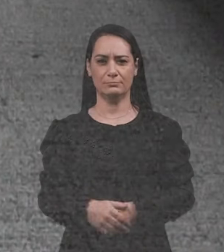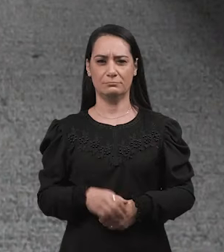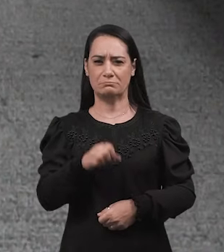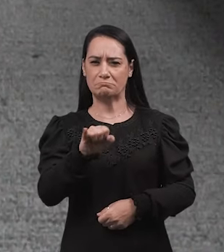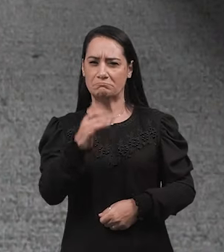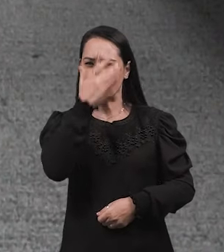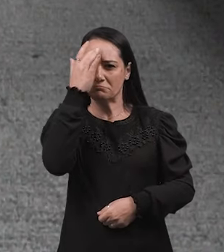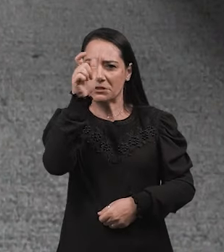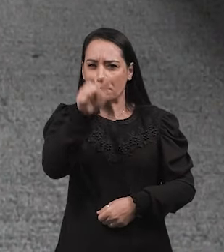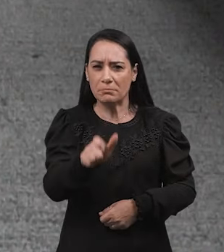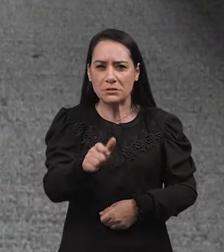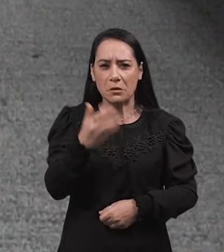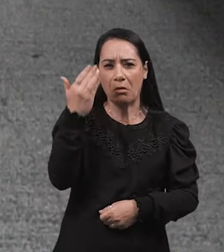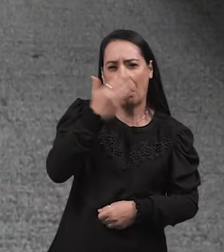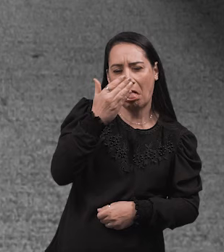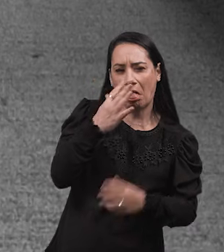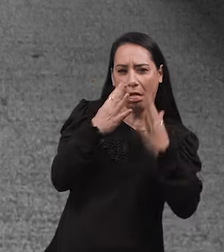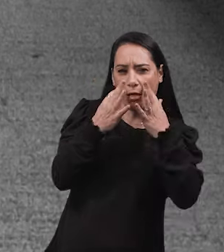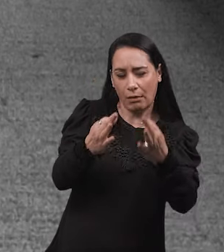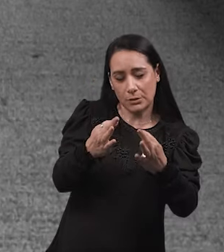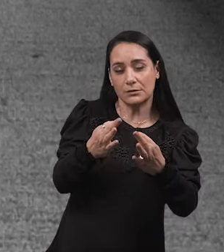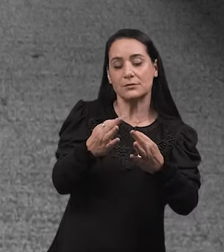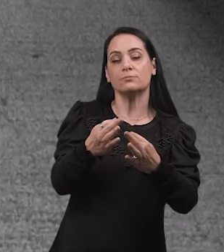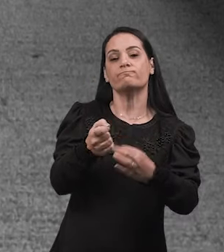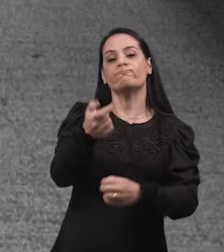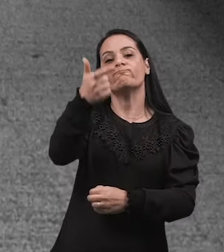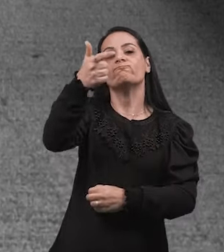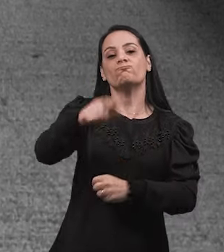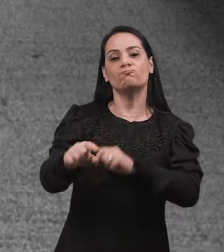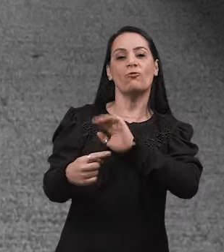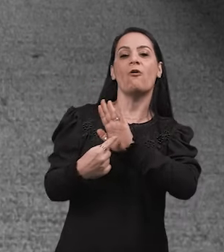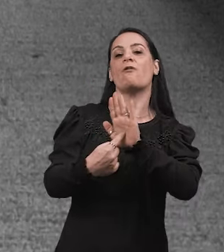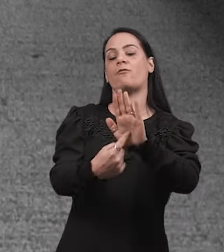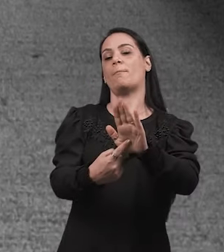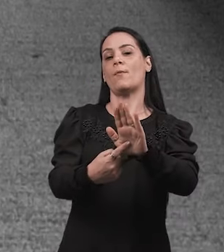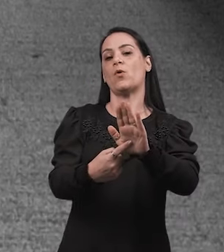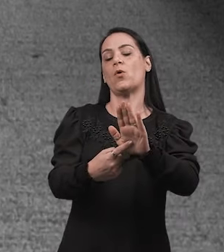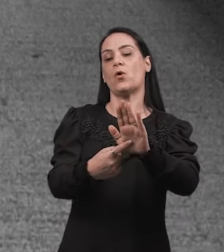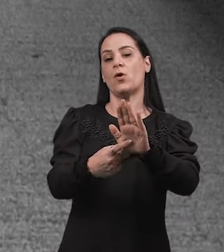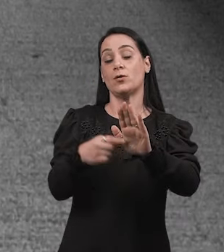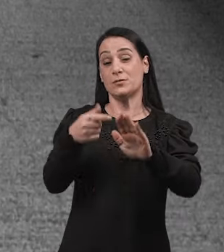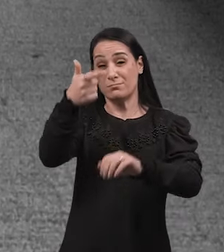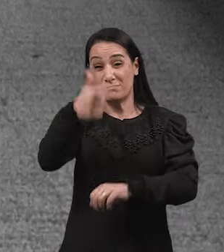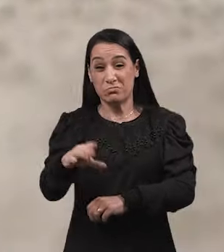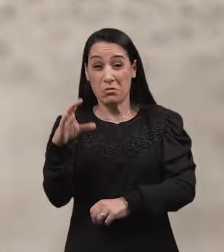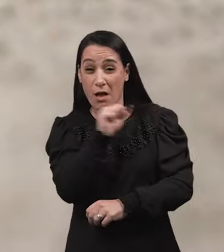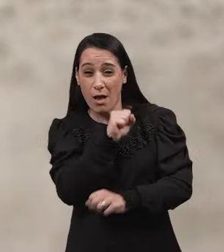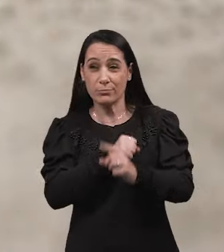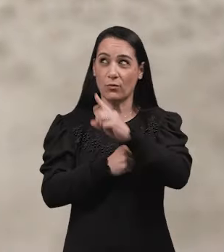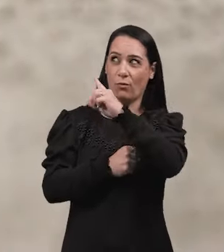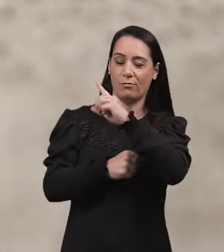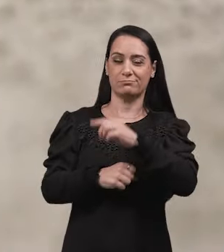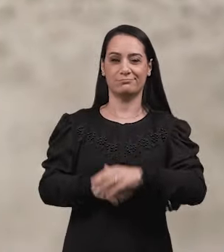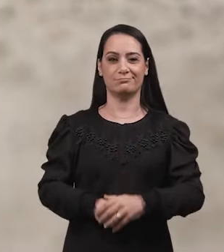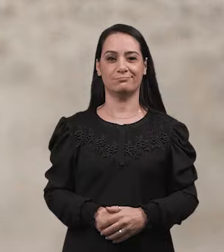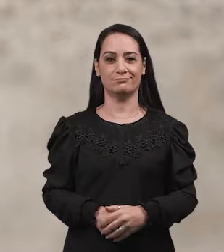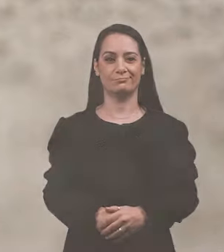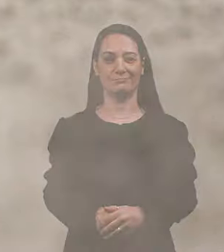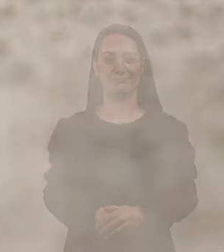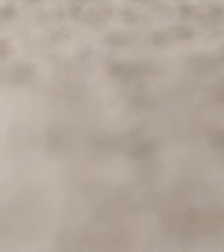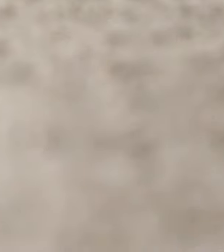Para não prejudicar aqueles que não prestaram atenção ao lance, vamos mostrá-lo novamente com a magia do replay imediato. Replay